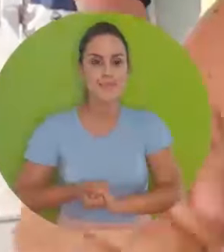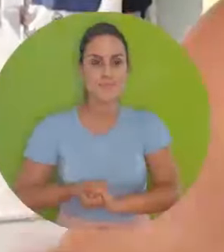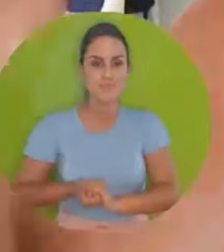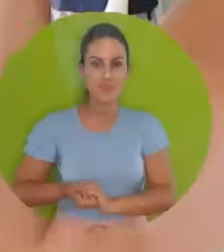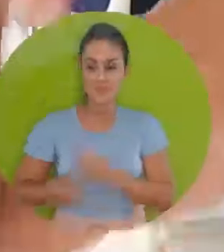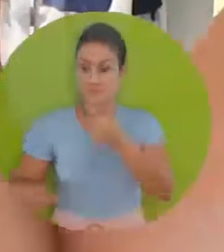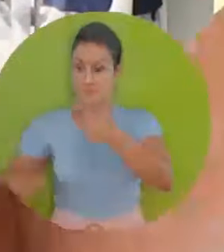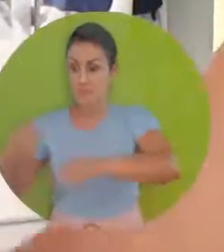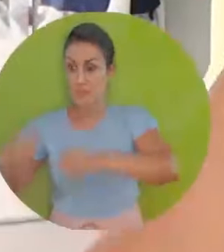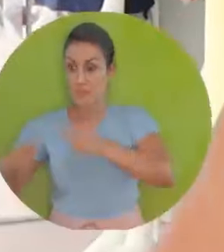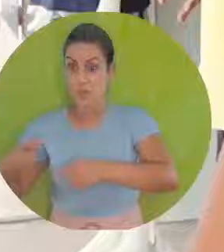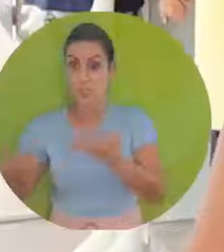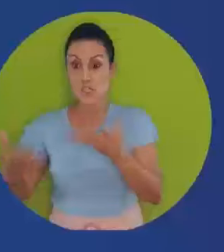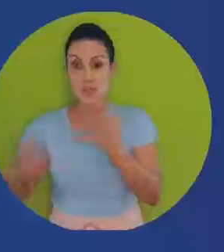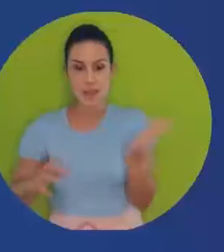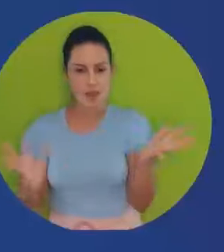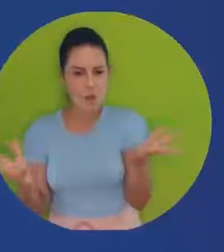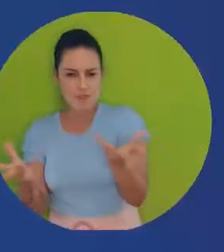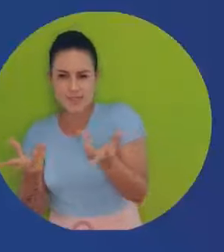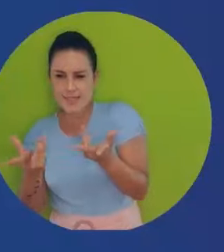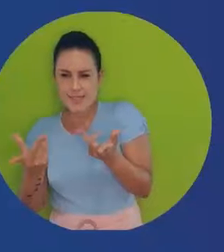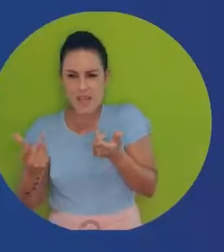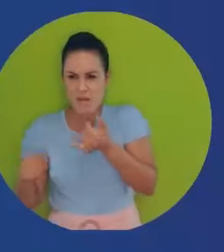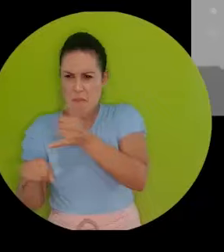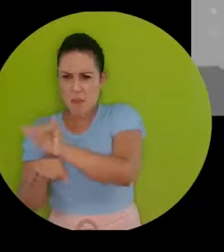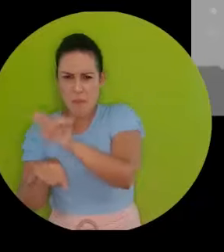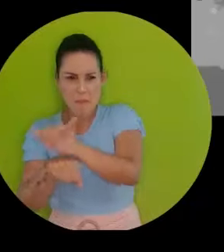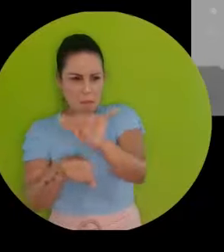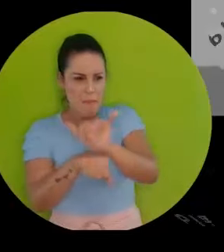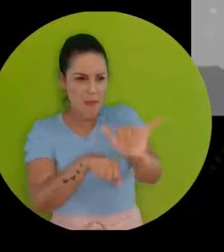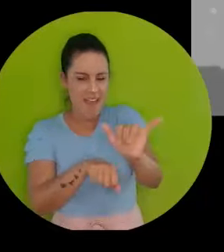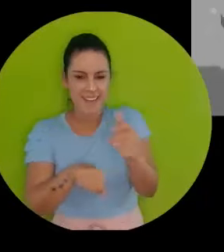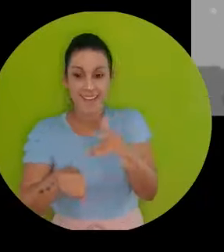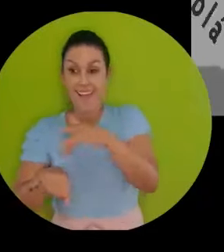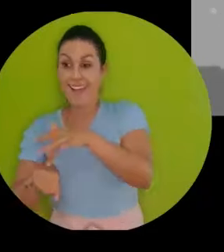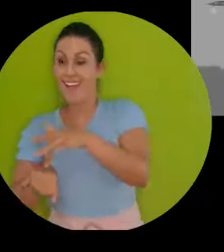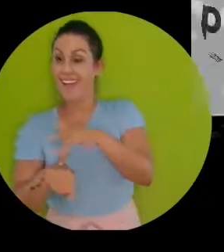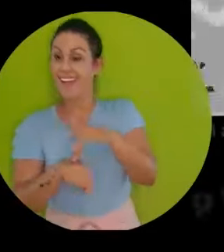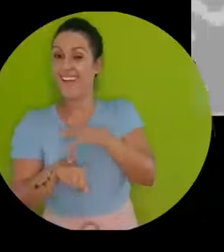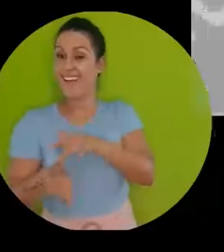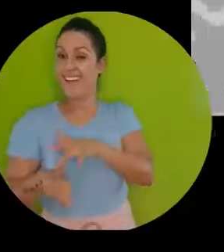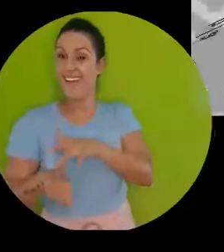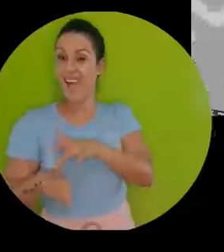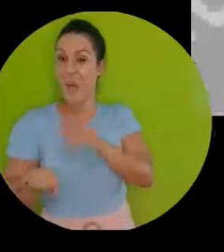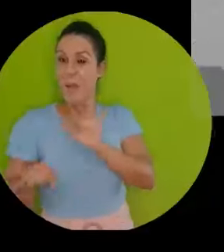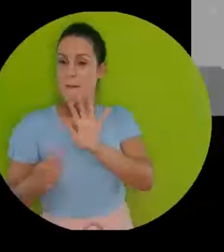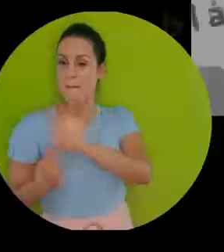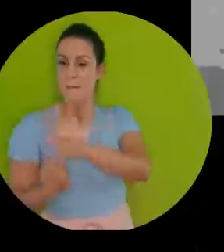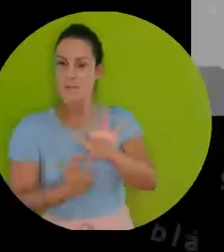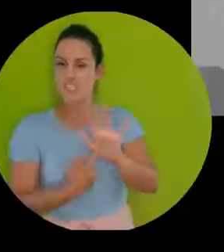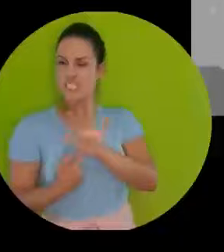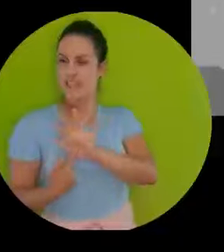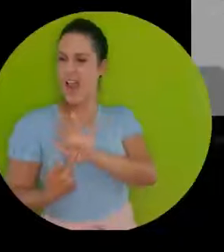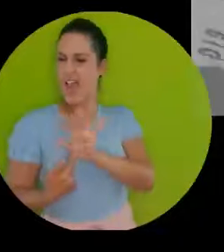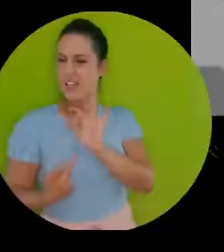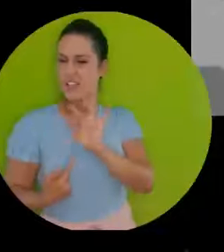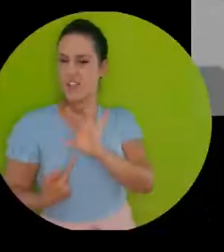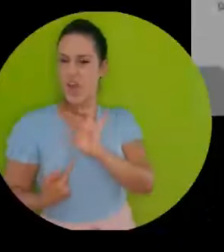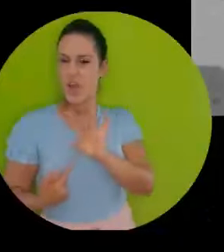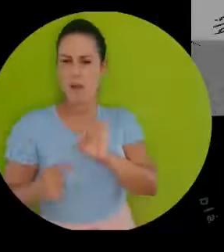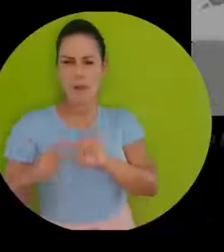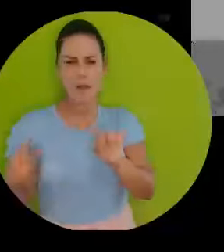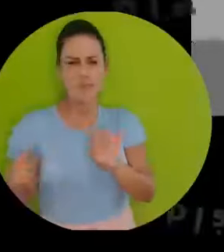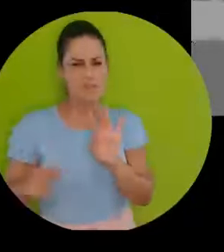na cabeça aqui na região 5. Tem político que acha que só papo convence e até engana